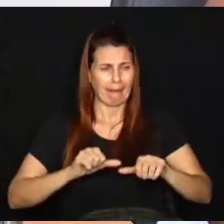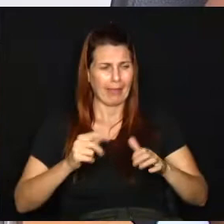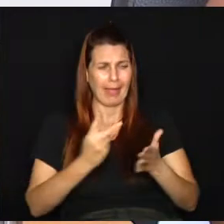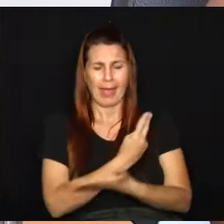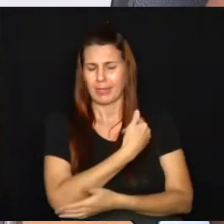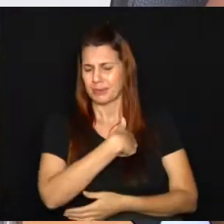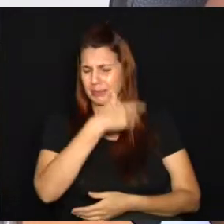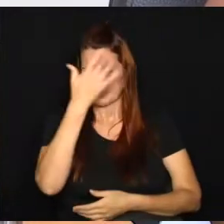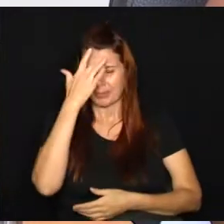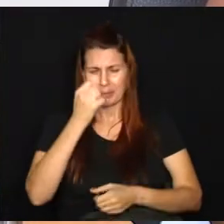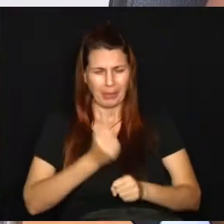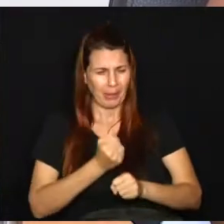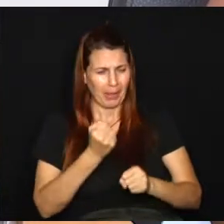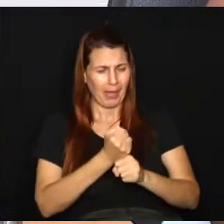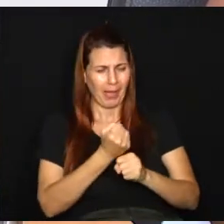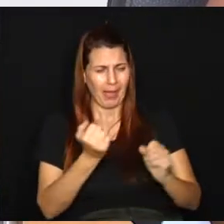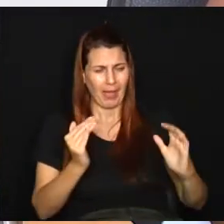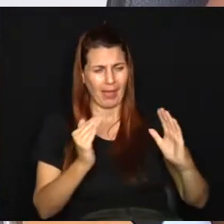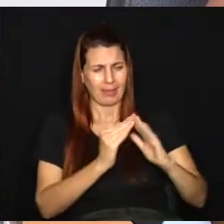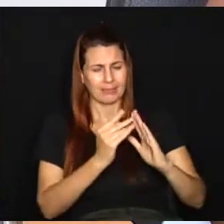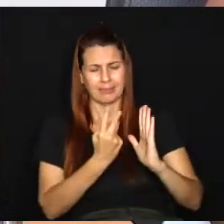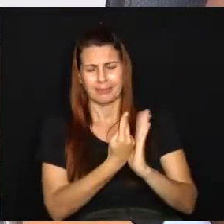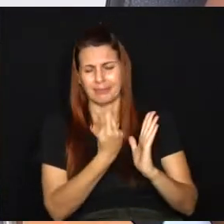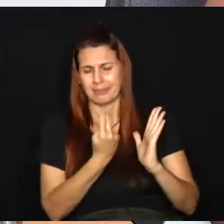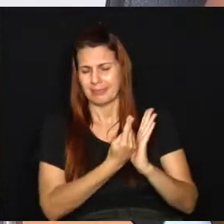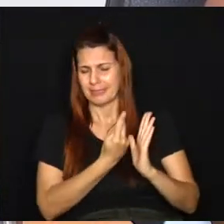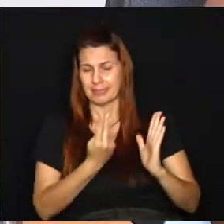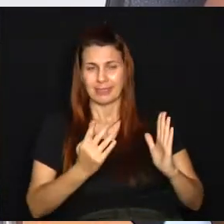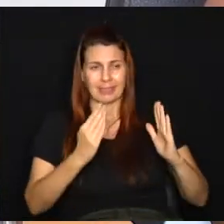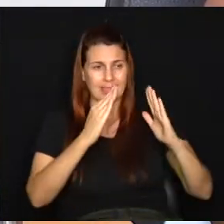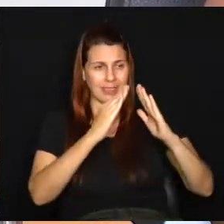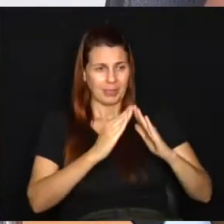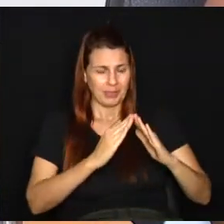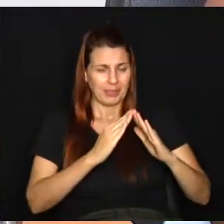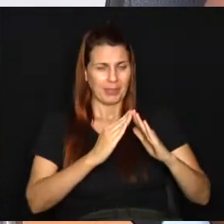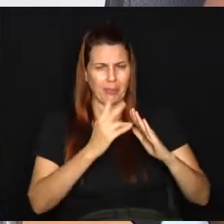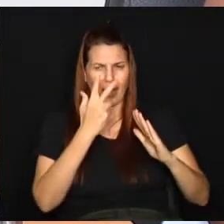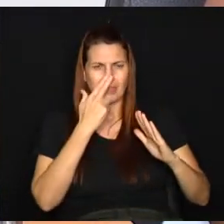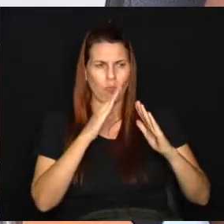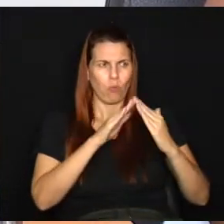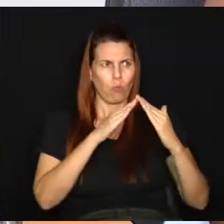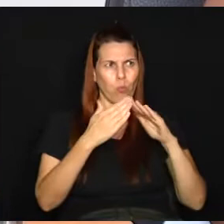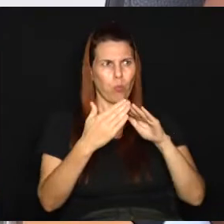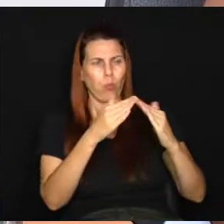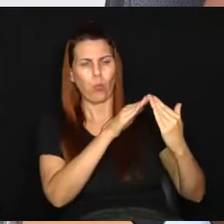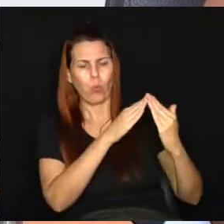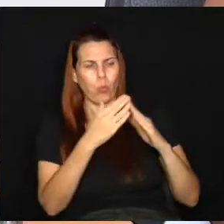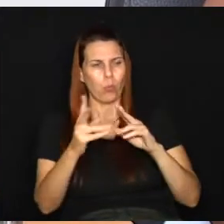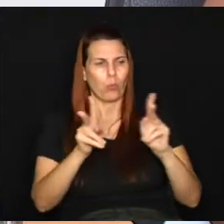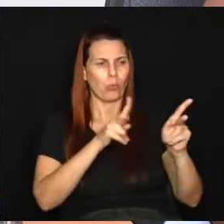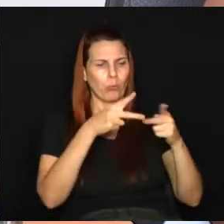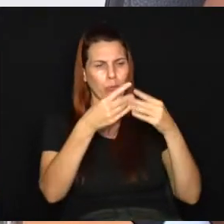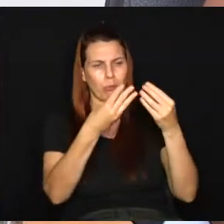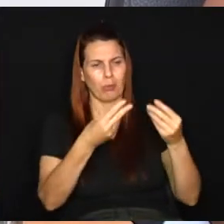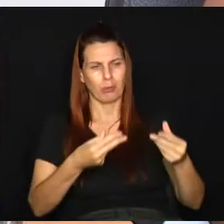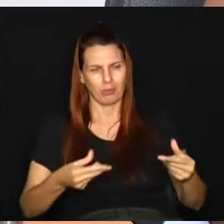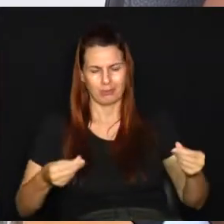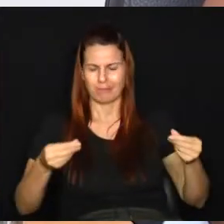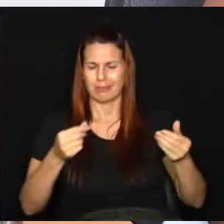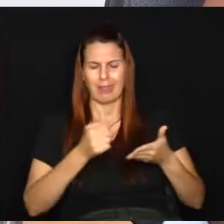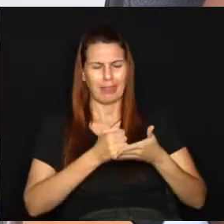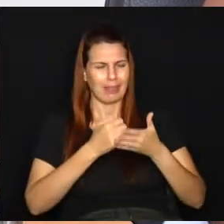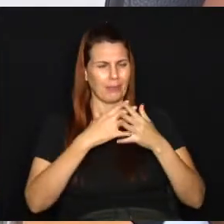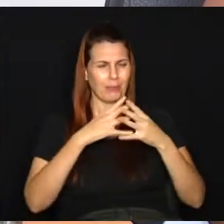não sabíamos fazer direito. Fizemos nosso pequeno barraquinho de evento, aí a chuva veio com vento e tudo, levou tudo embora, não ficou